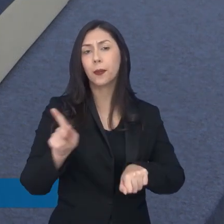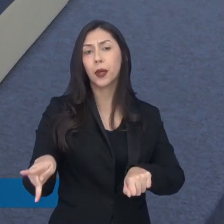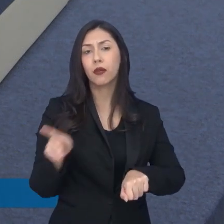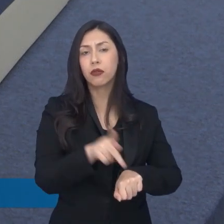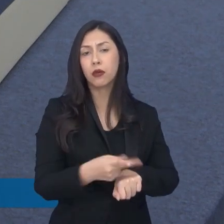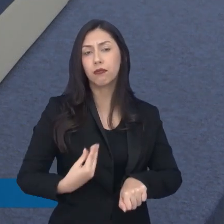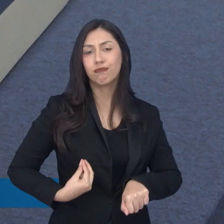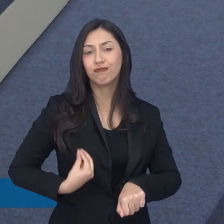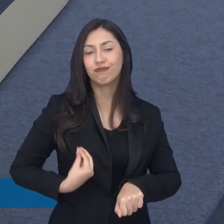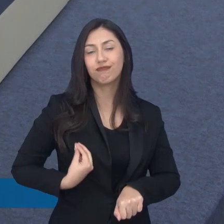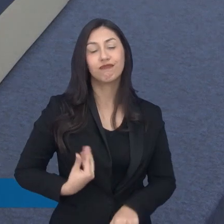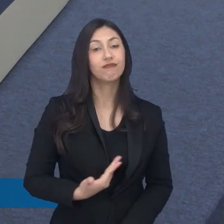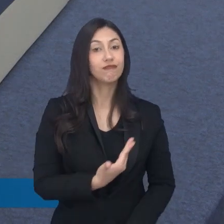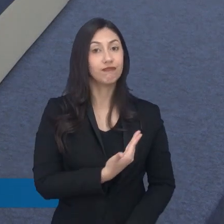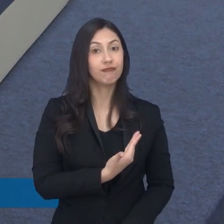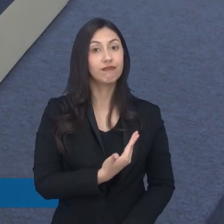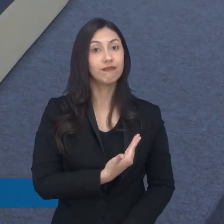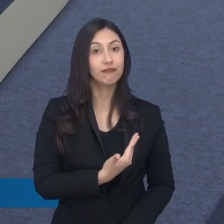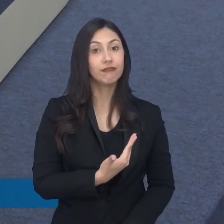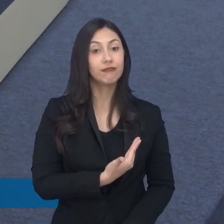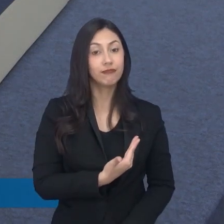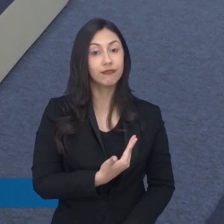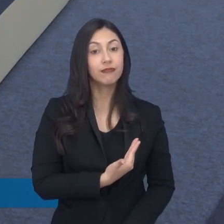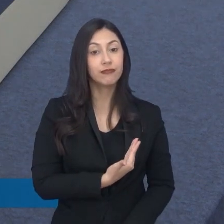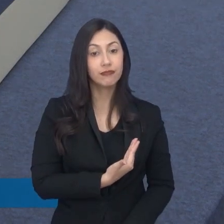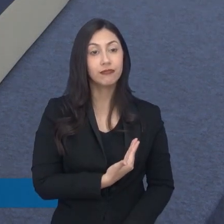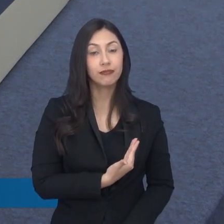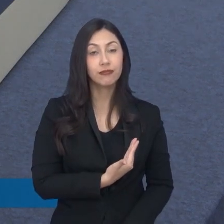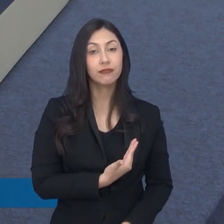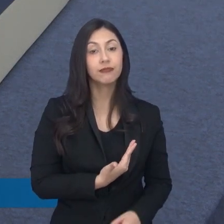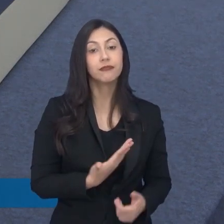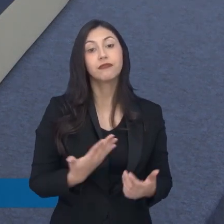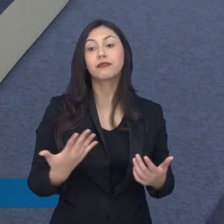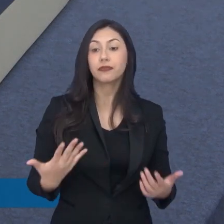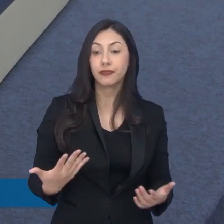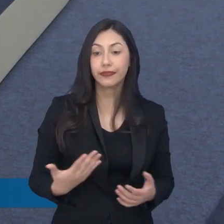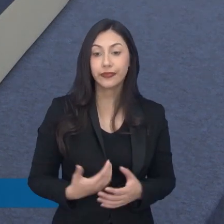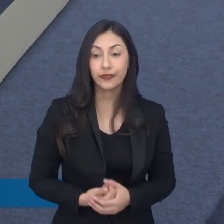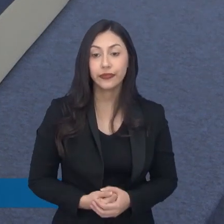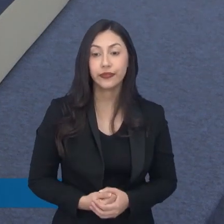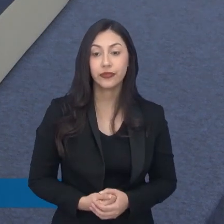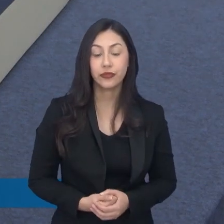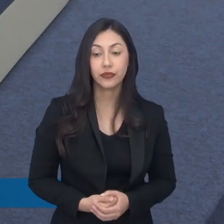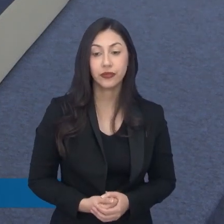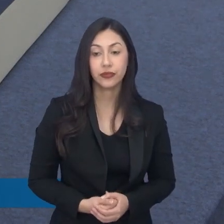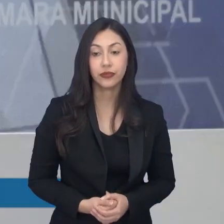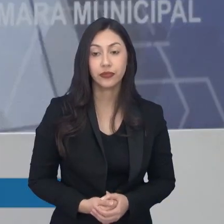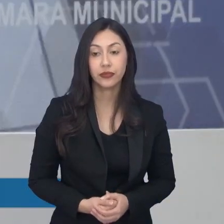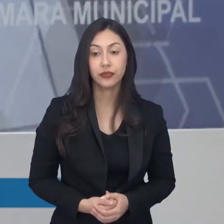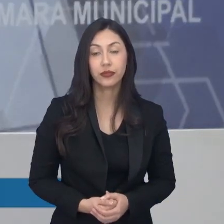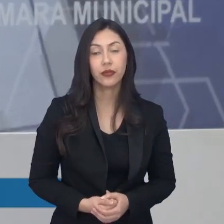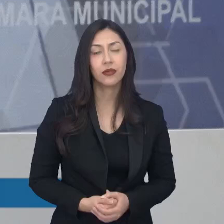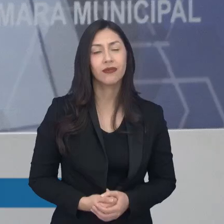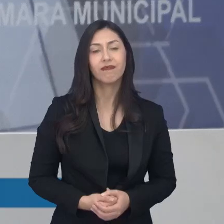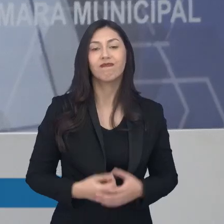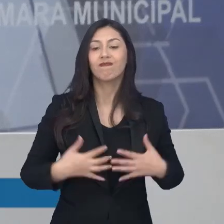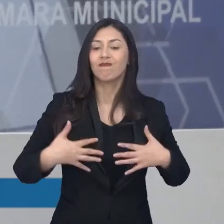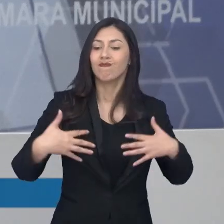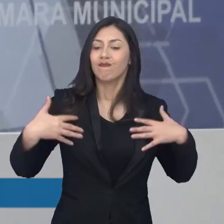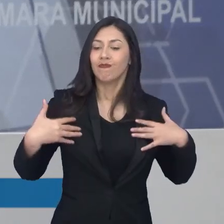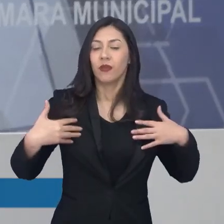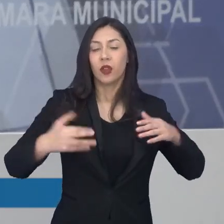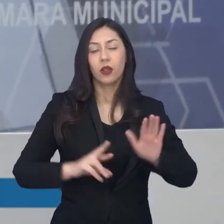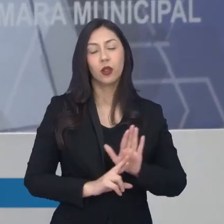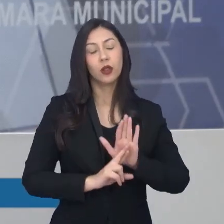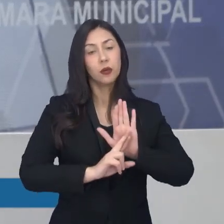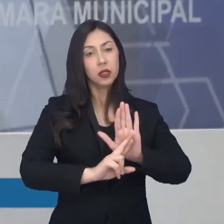meus colegas, demais convidados, senhoras e senhores. É uma honra estar aqui